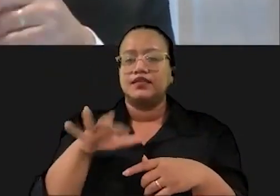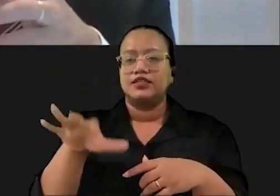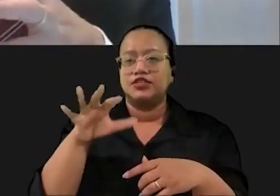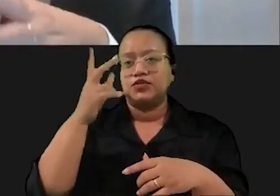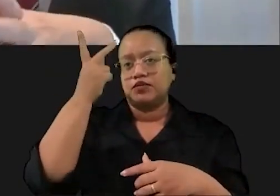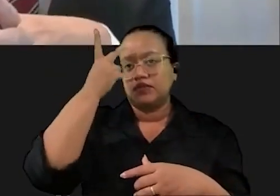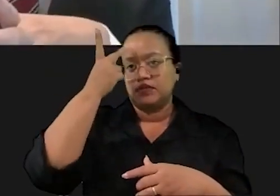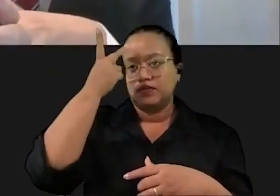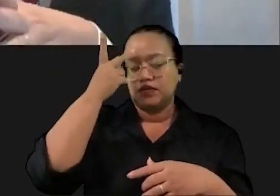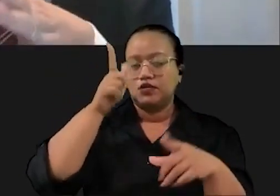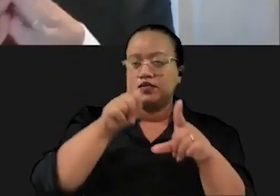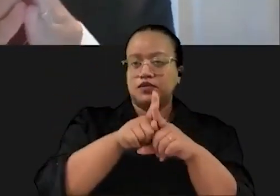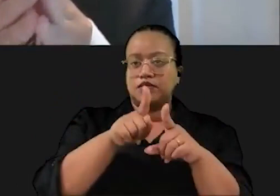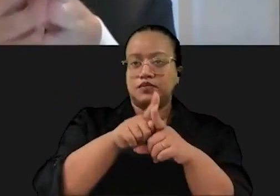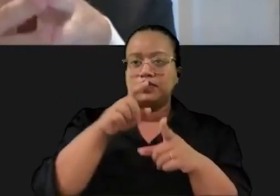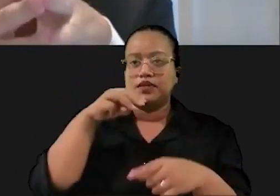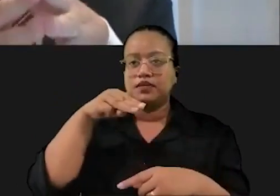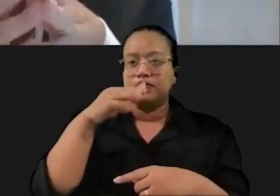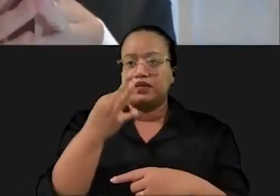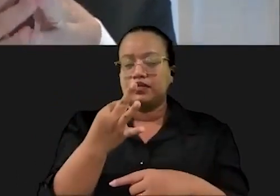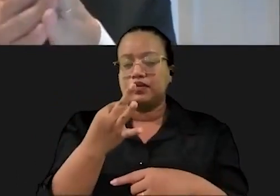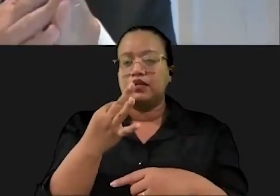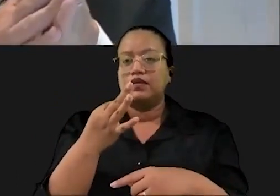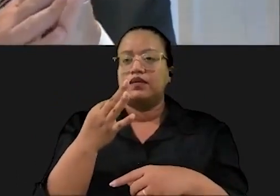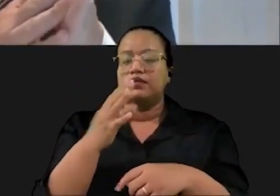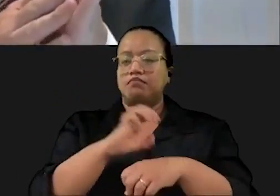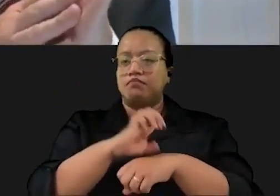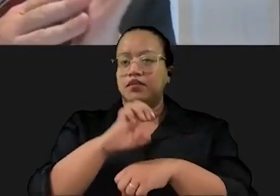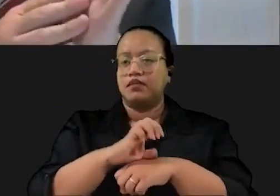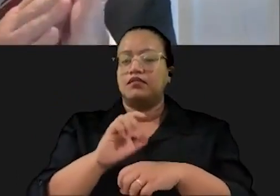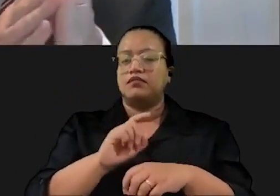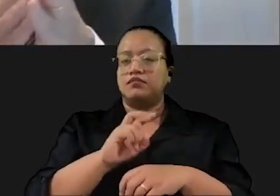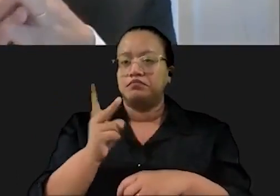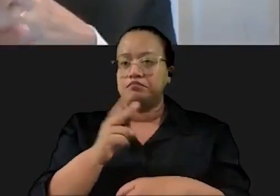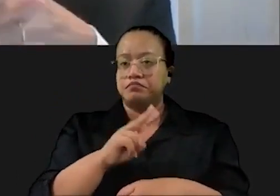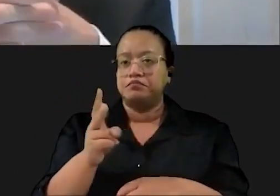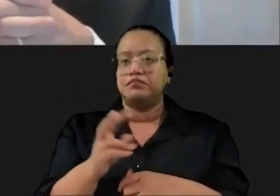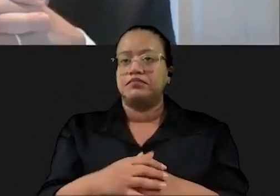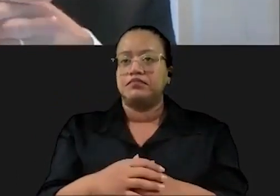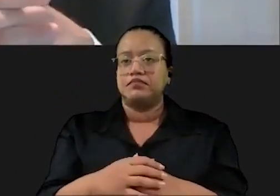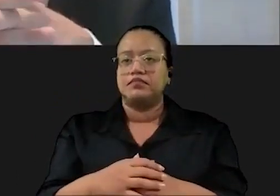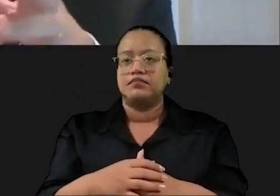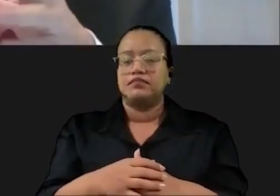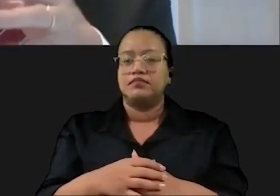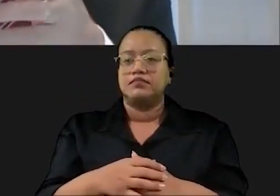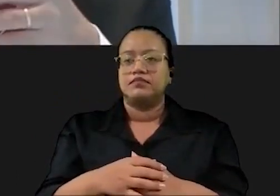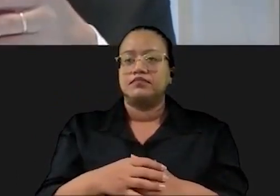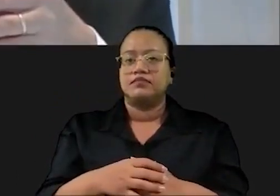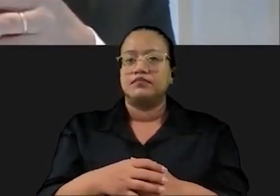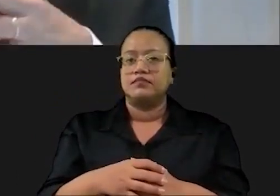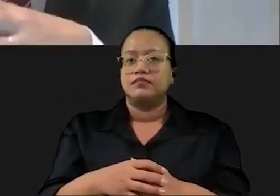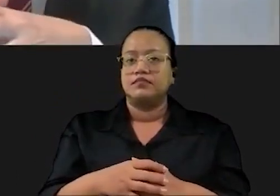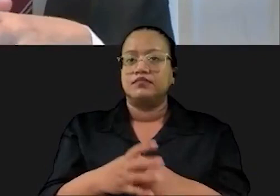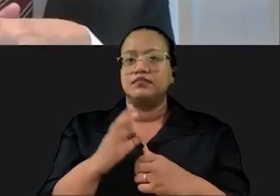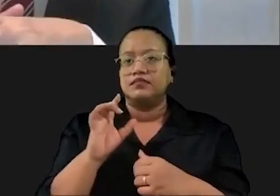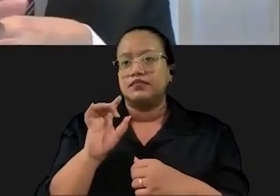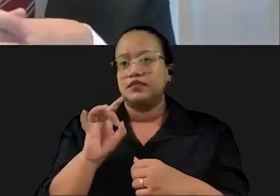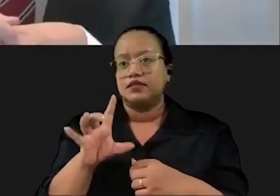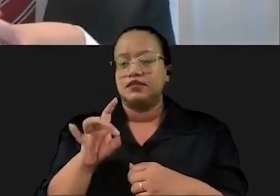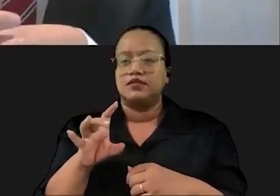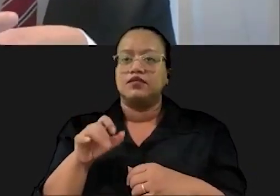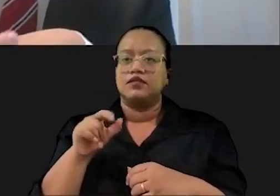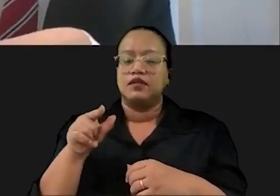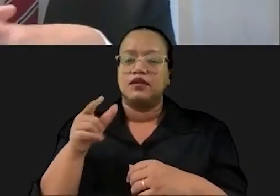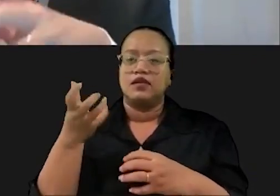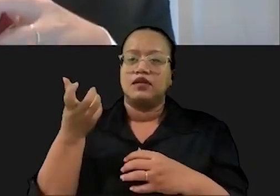subjetiva, deixando de beneficiar apenas aos trabalhadores segurados especiais, para também beneficiar